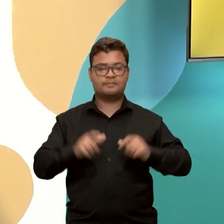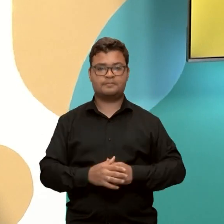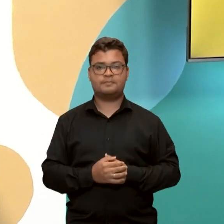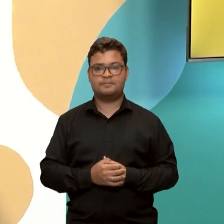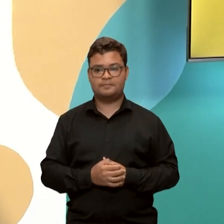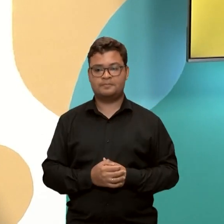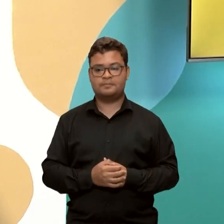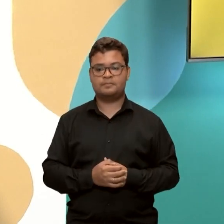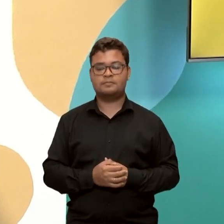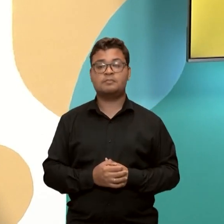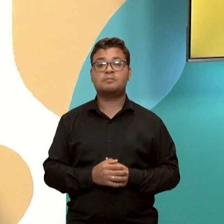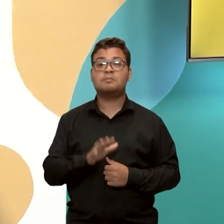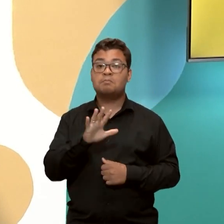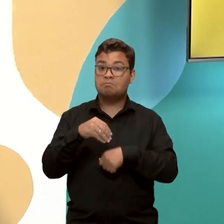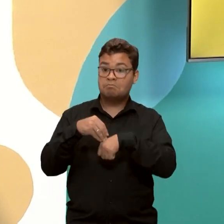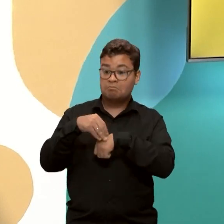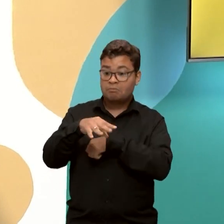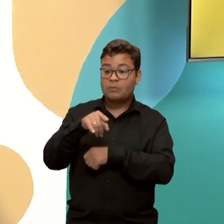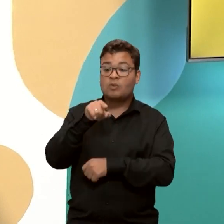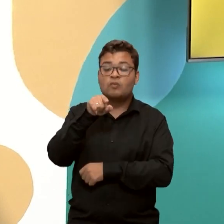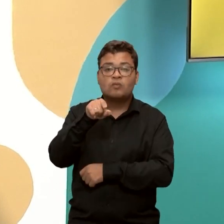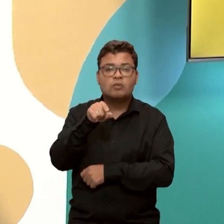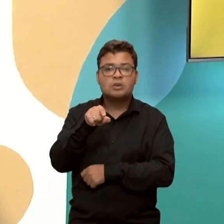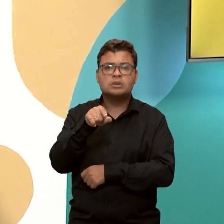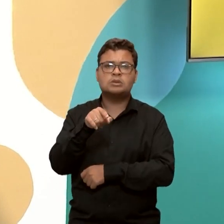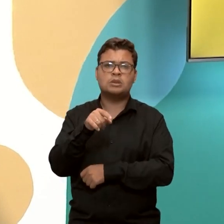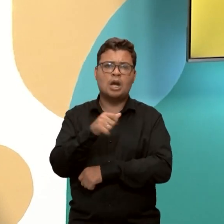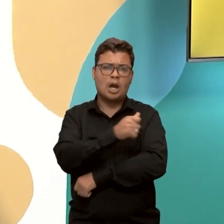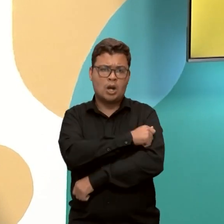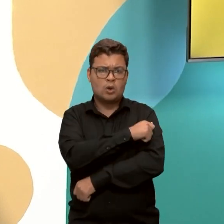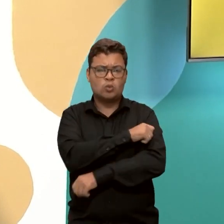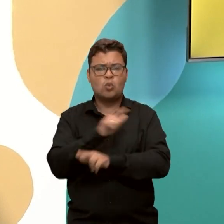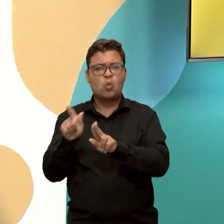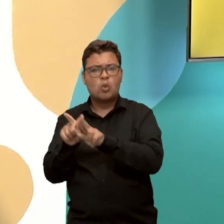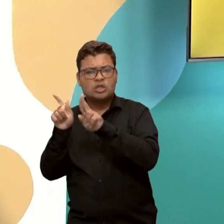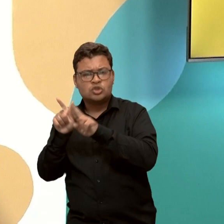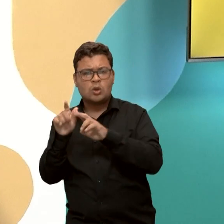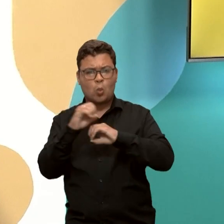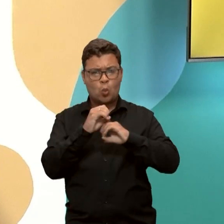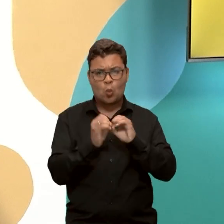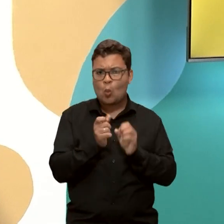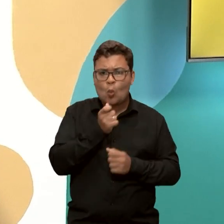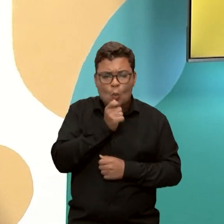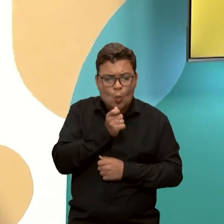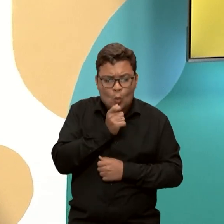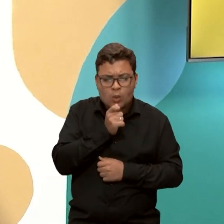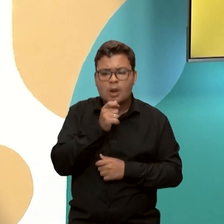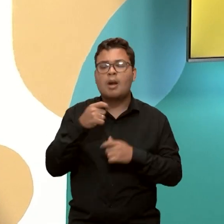pode consultar um site, viu? Que é o site que eu vou falar para você agora e que vai aparecer aqui na tela.